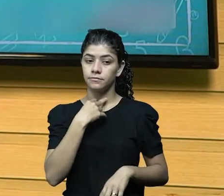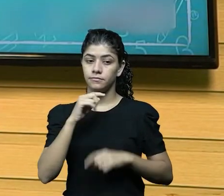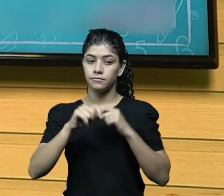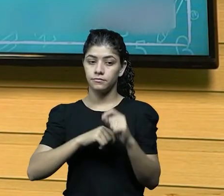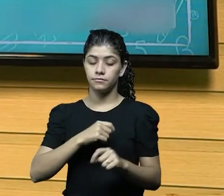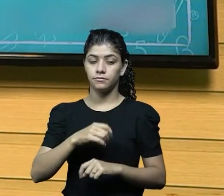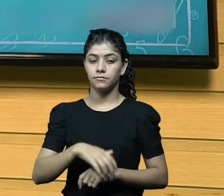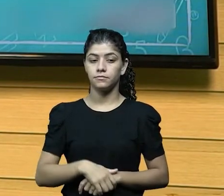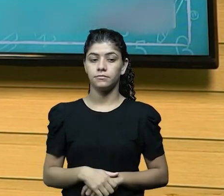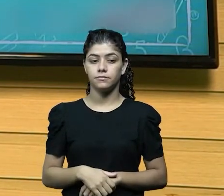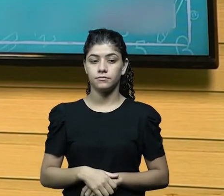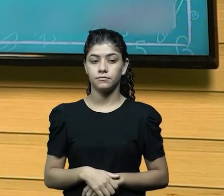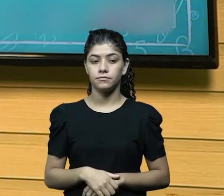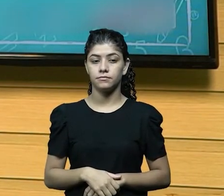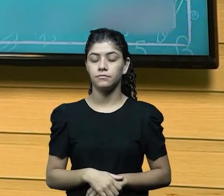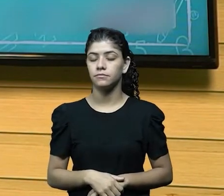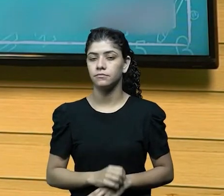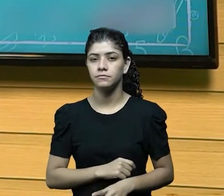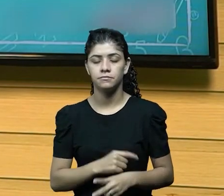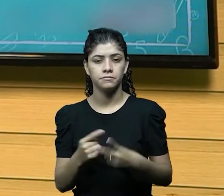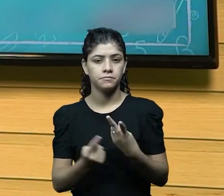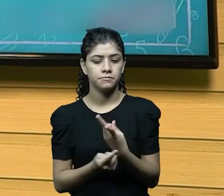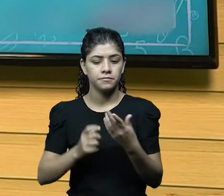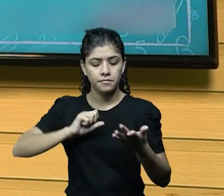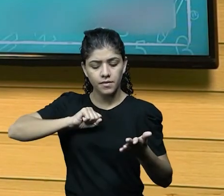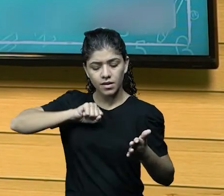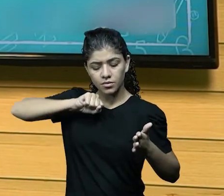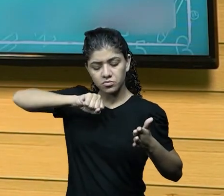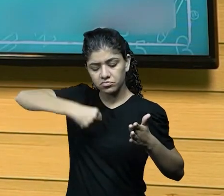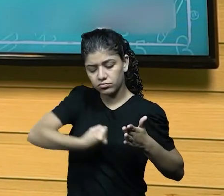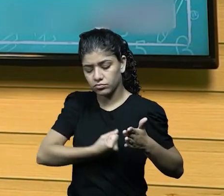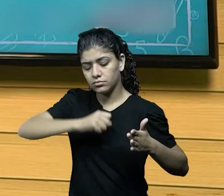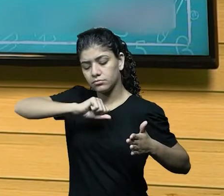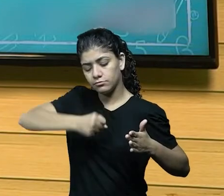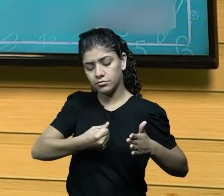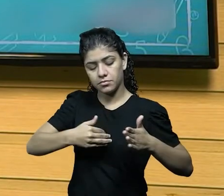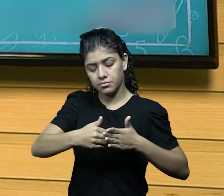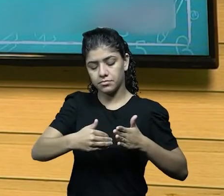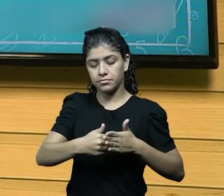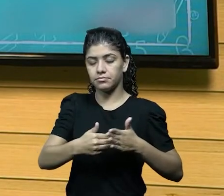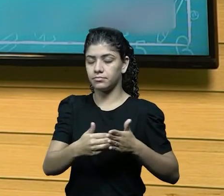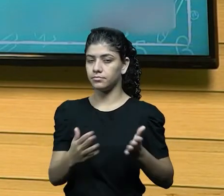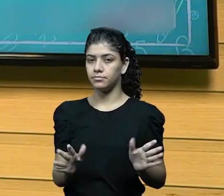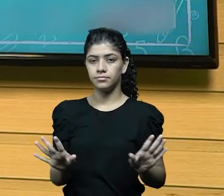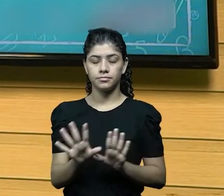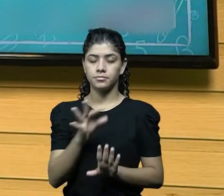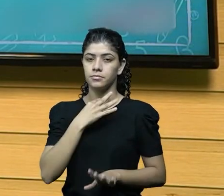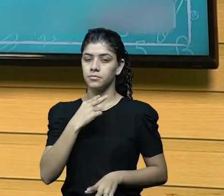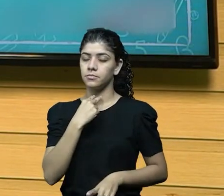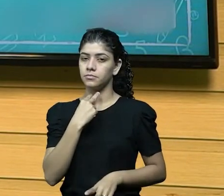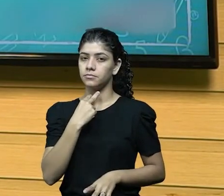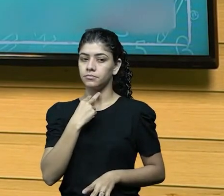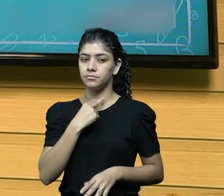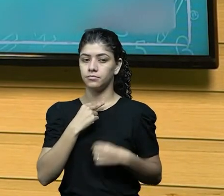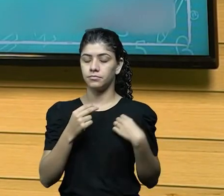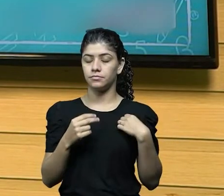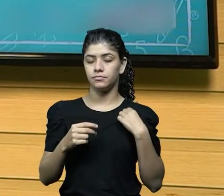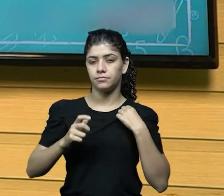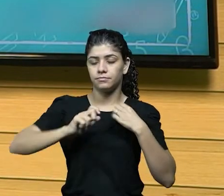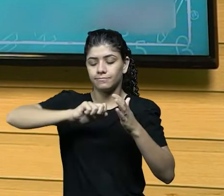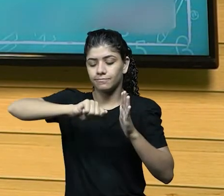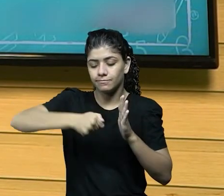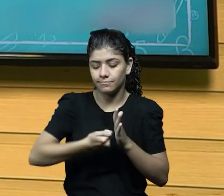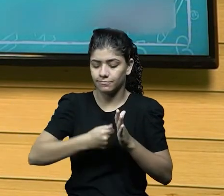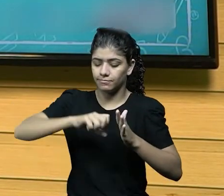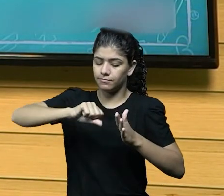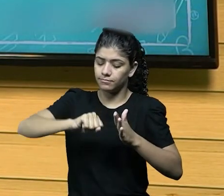pode nem o paquímetro nem o micrômetro forçar a medida. Você não vai